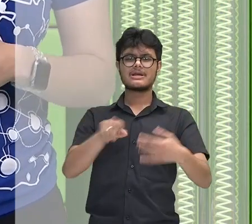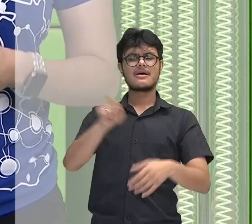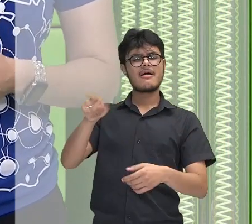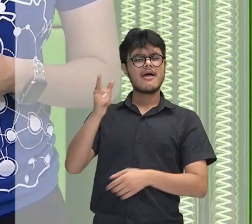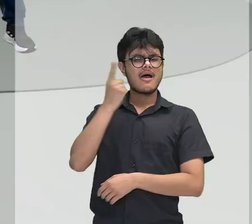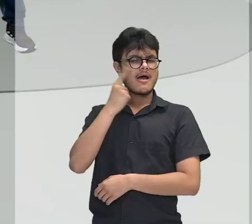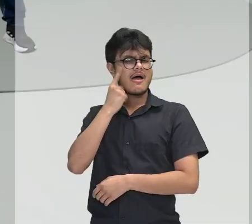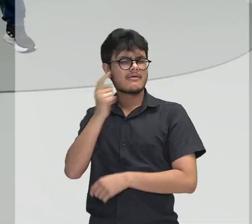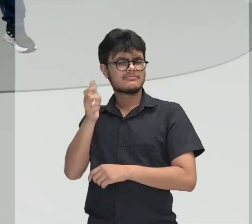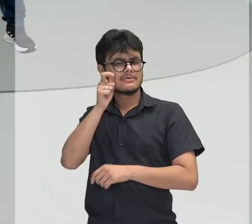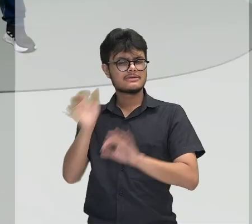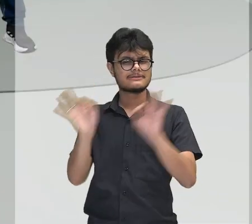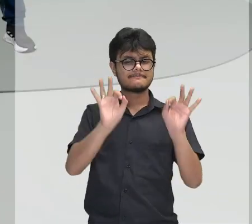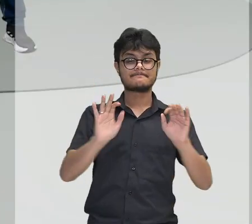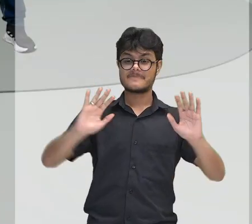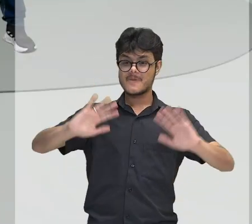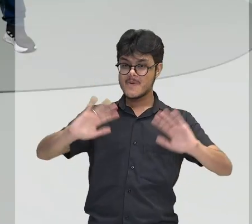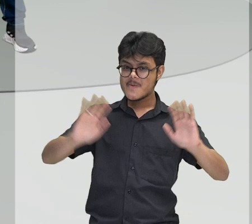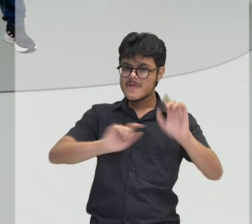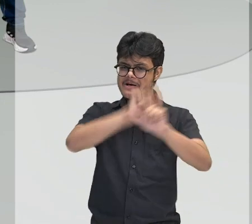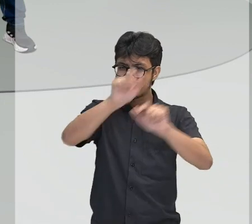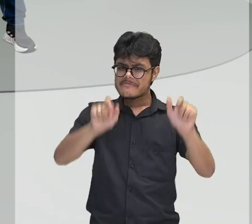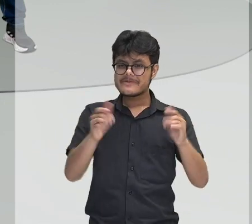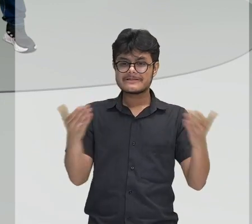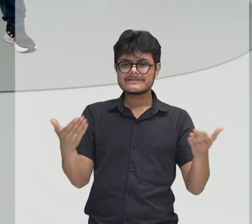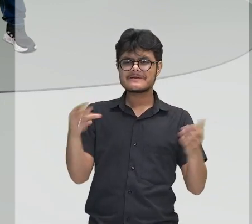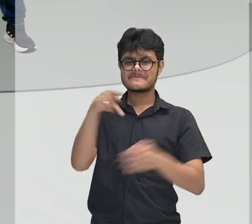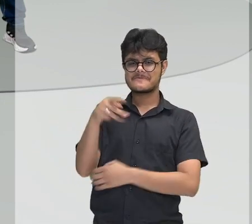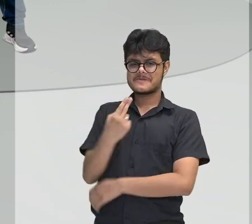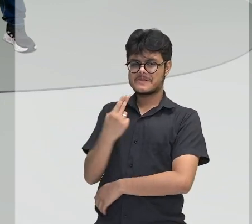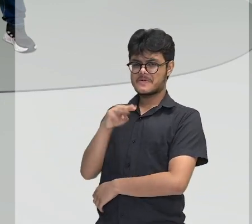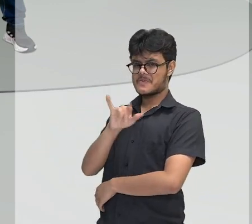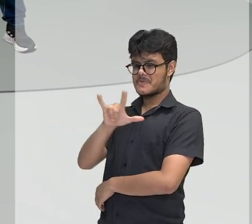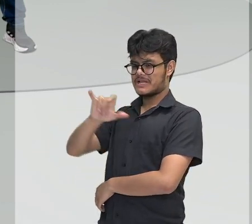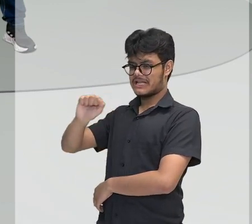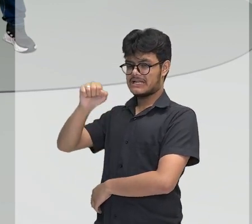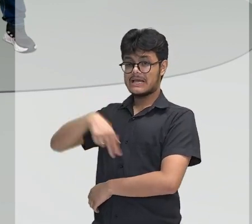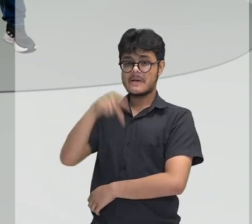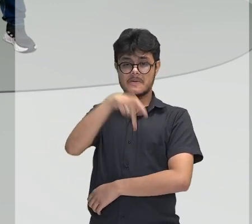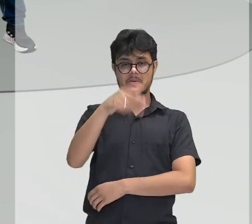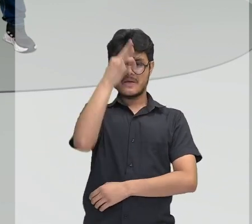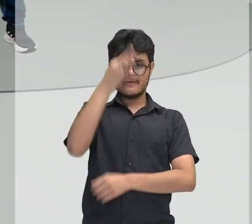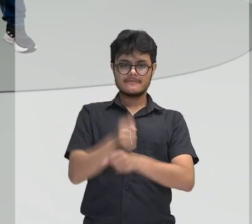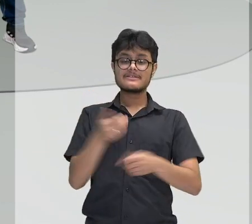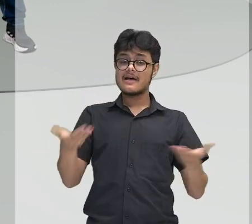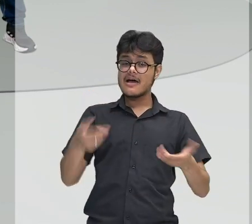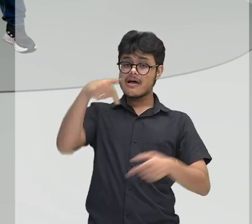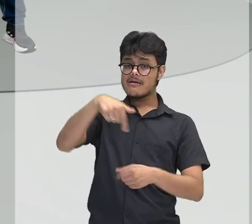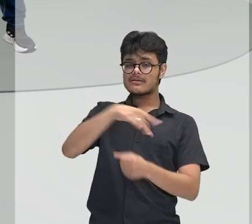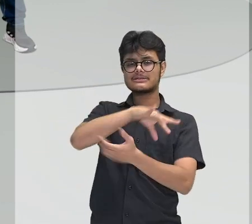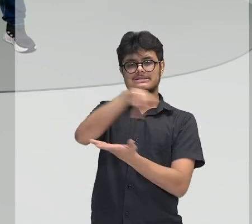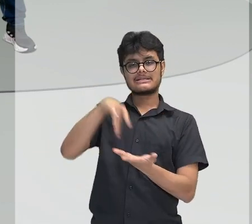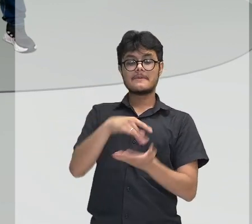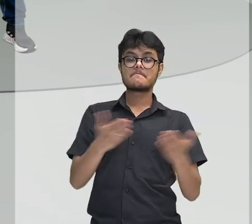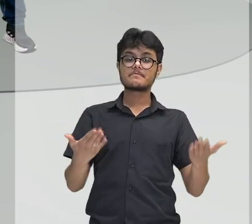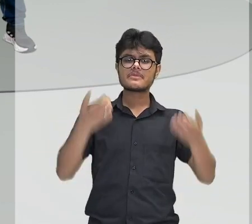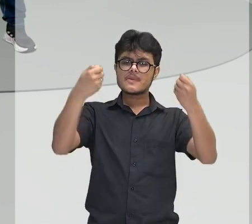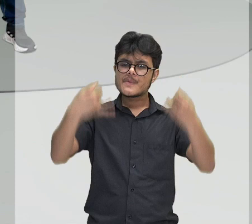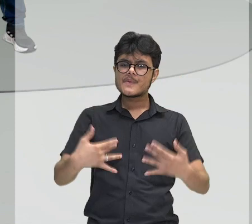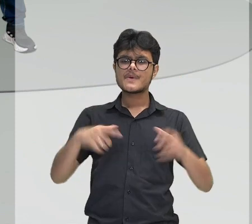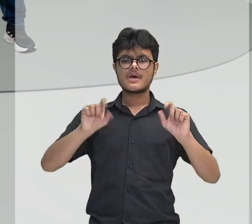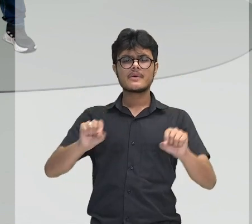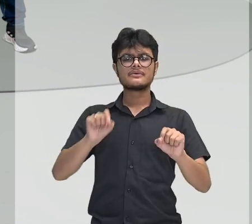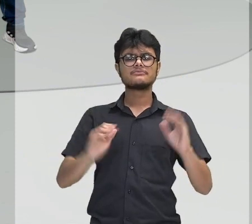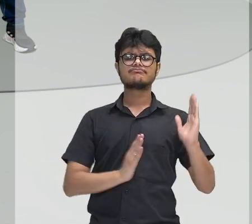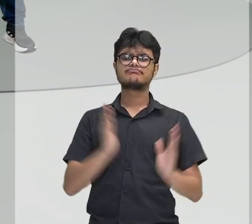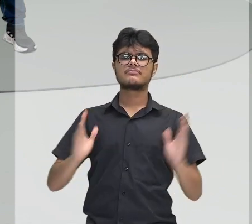uma olhadinha aí. Olá pessoal, eu sou o professor William Costa, sou professor de física aqui do CMEAN e hoje nós vamos falar sobre o